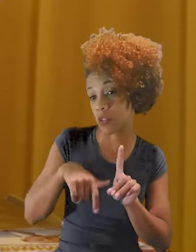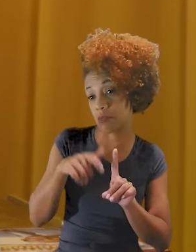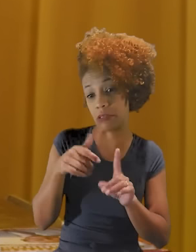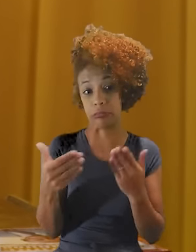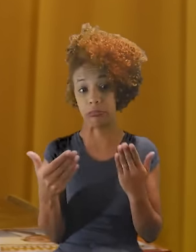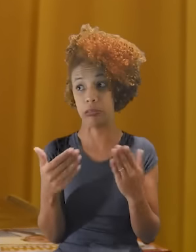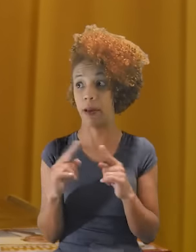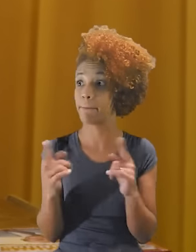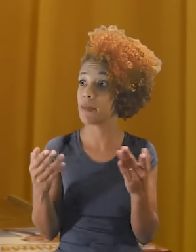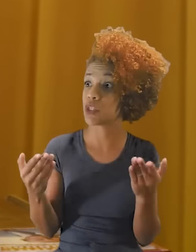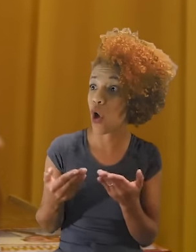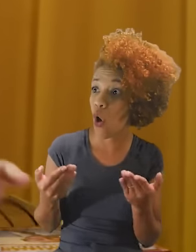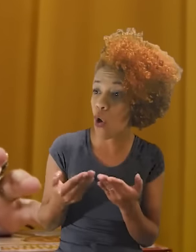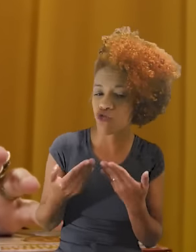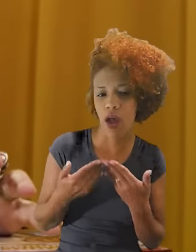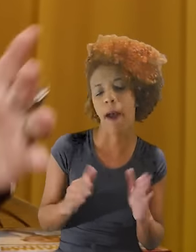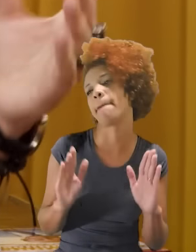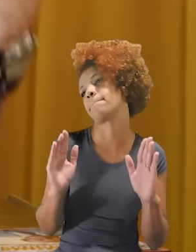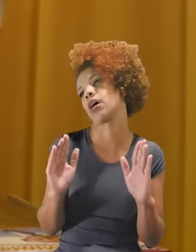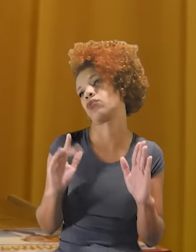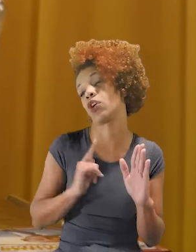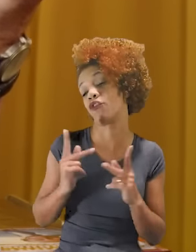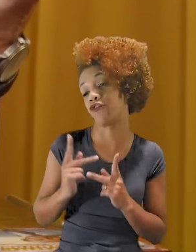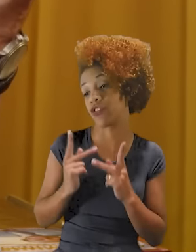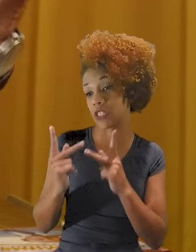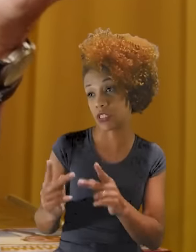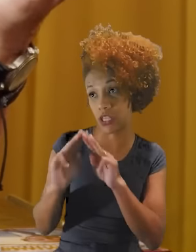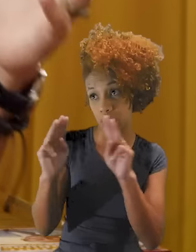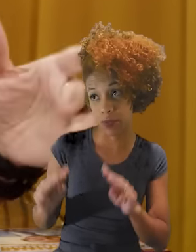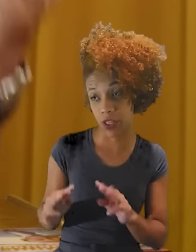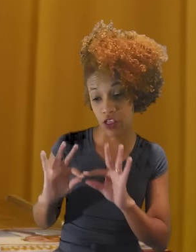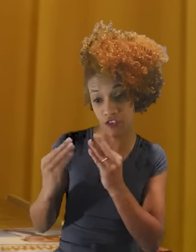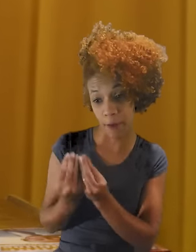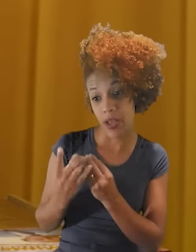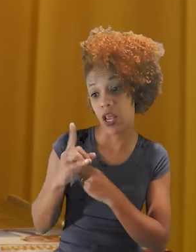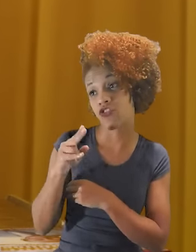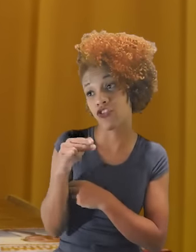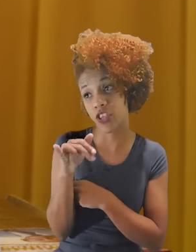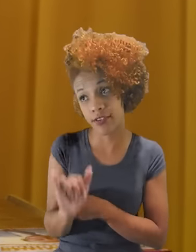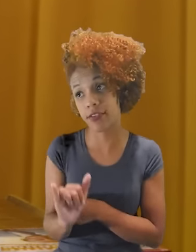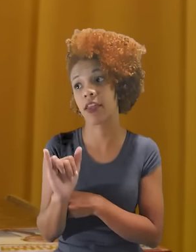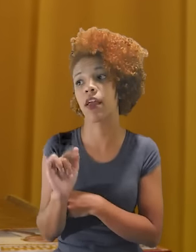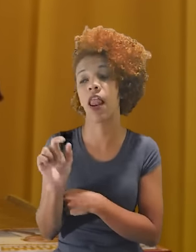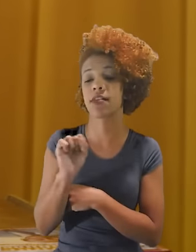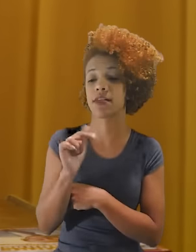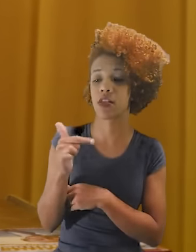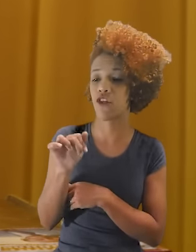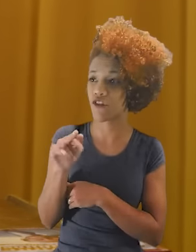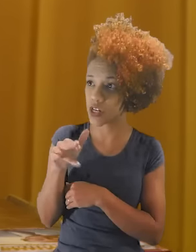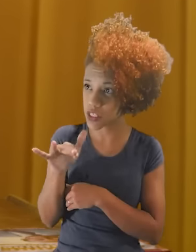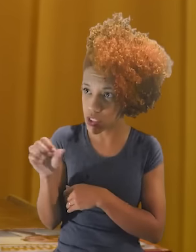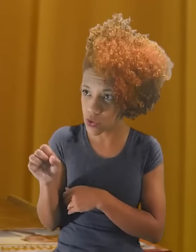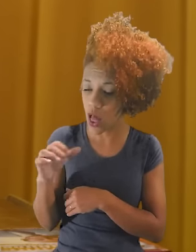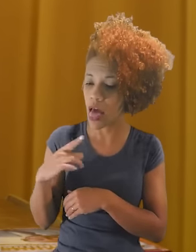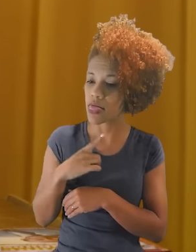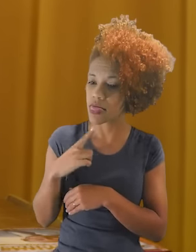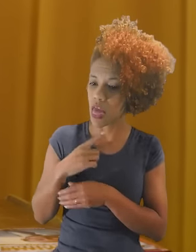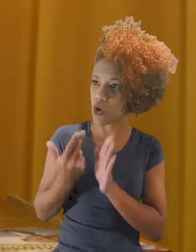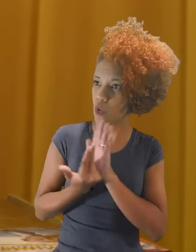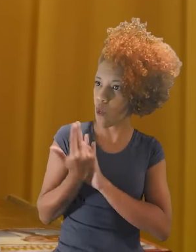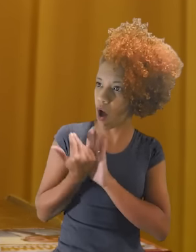citavam muito. Hoje... Isso está bem aberto, tanto que eu visitei o museu da família Disney, que fica lá em São Francisco. No museu da família Disney, cara, tem